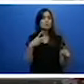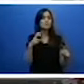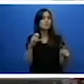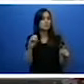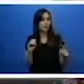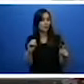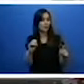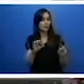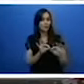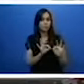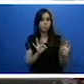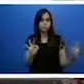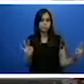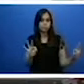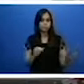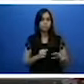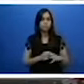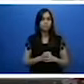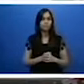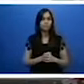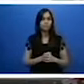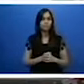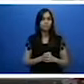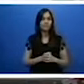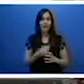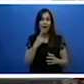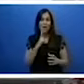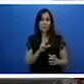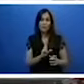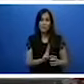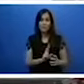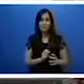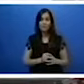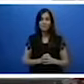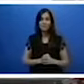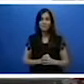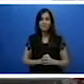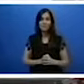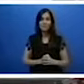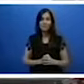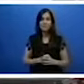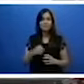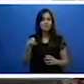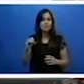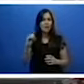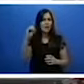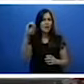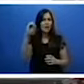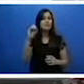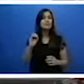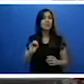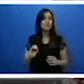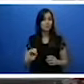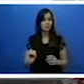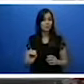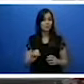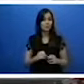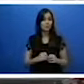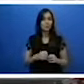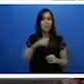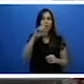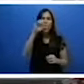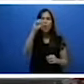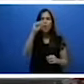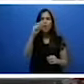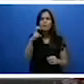R$ 39,50. Passa o traço e vamos somar. 0 mais 0, 0.